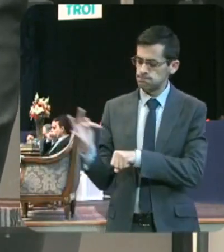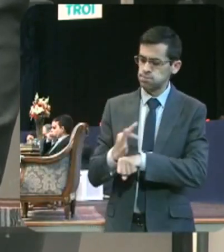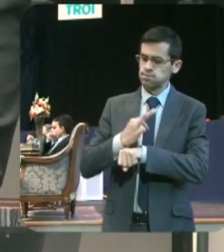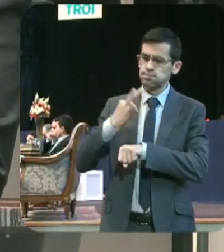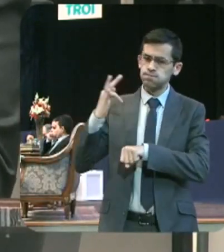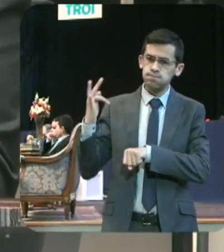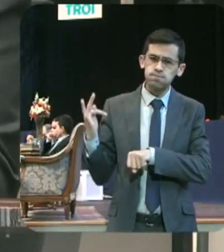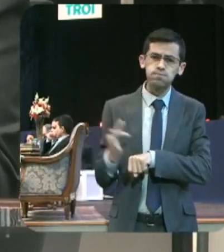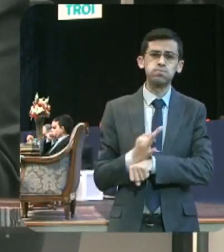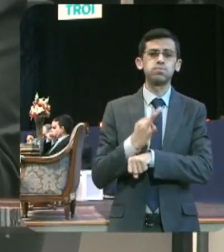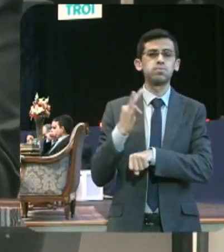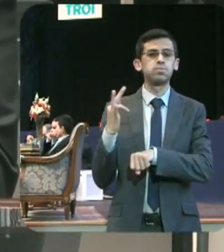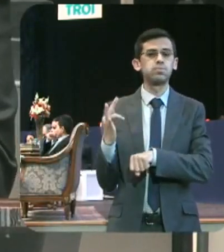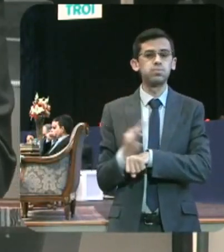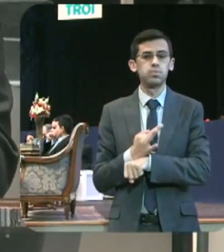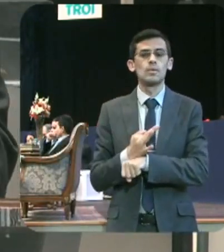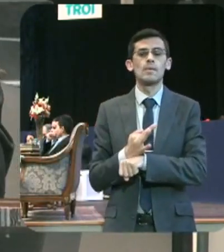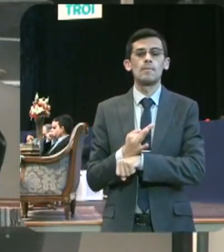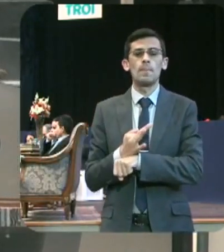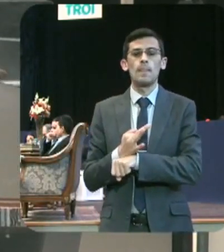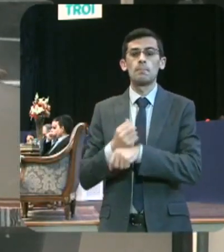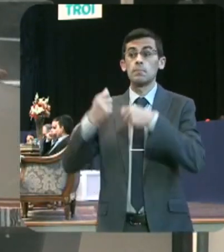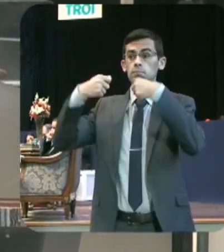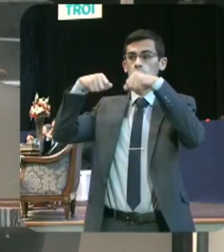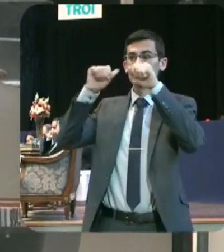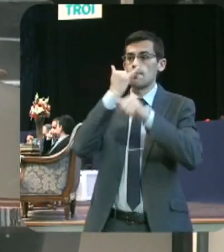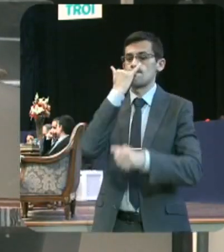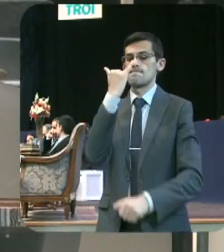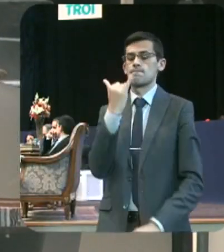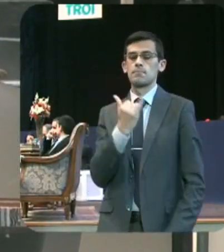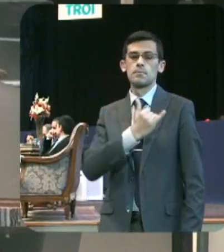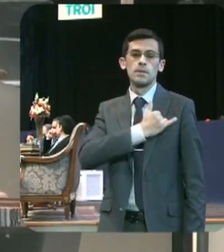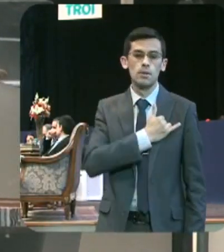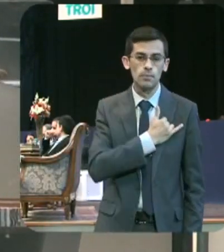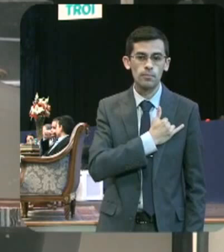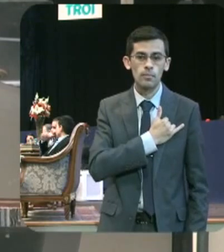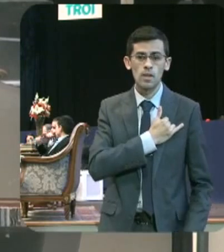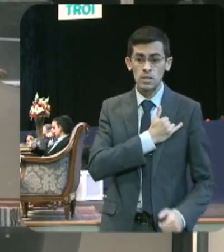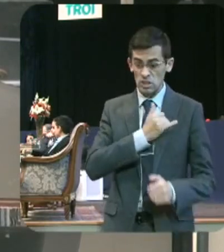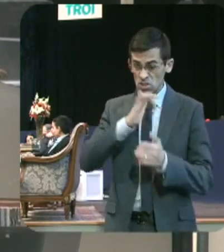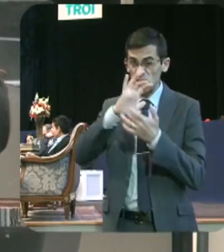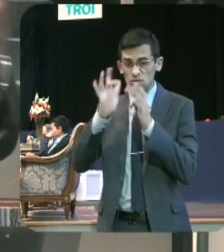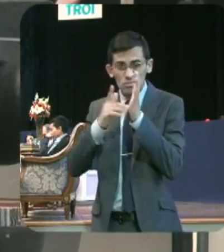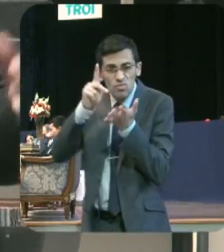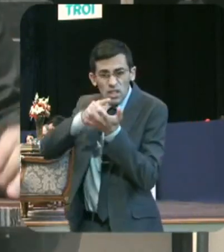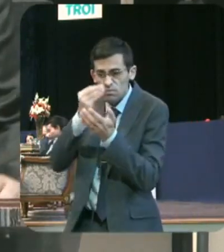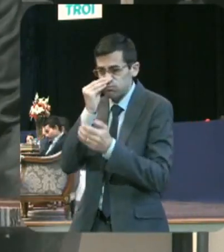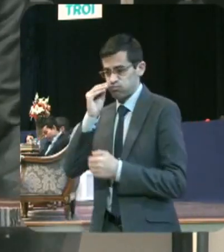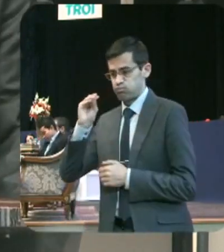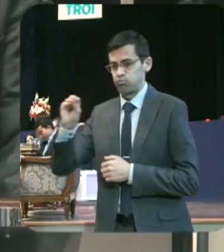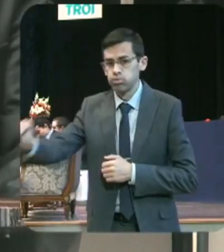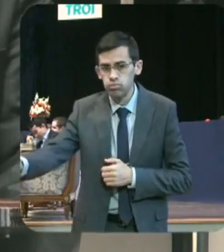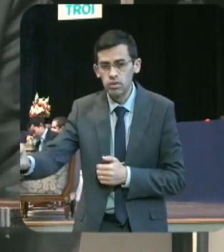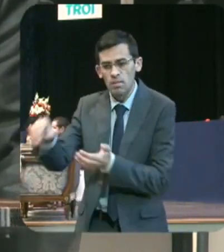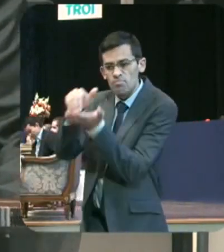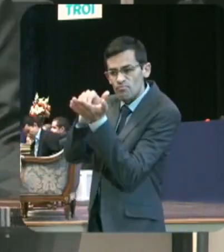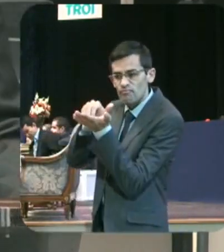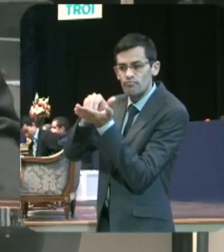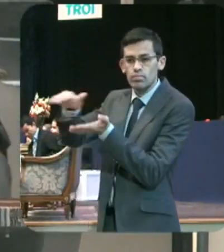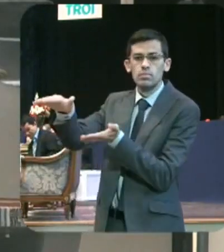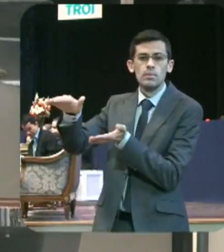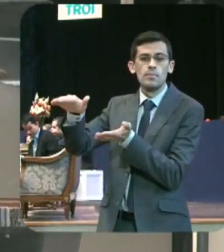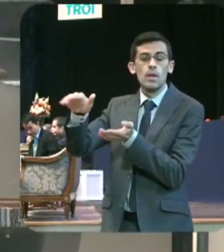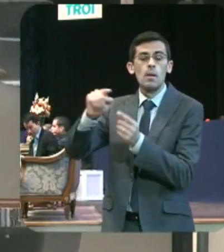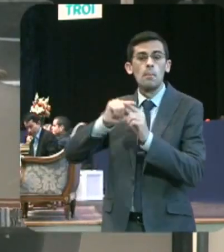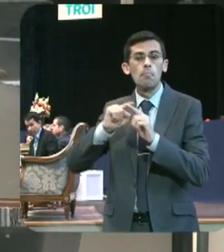preço da nossa conta. Ele foi desprezado e sem estima, diz aqui esse